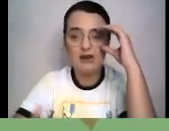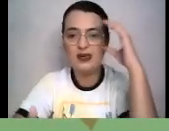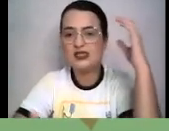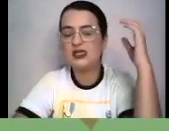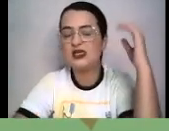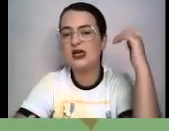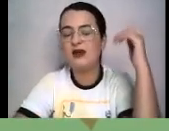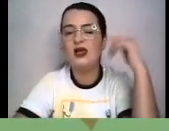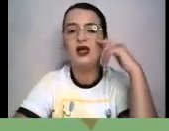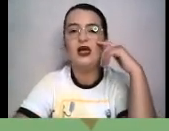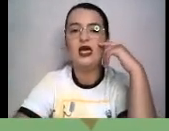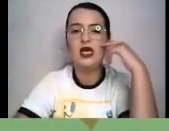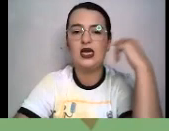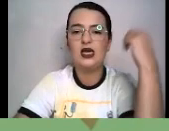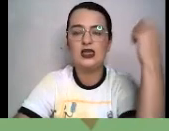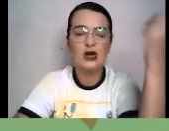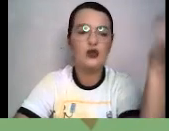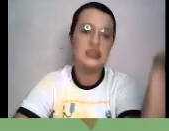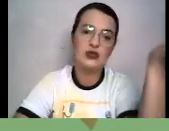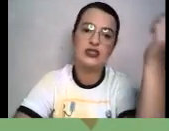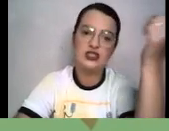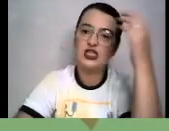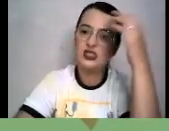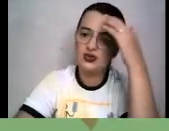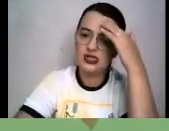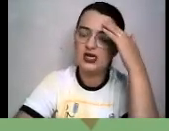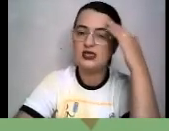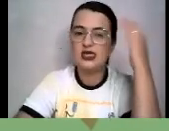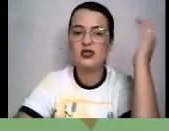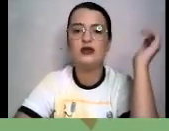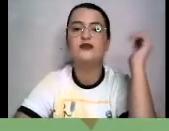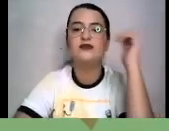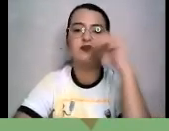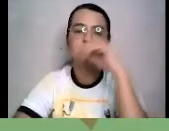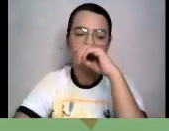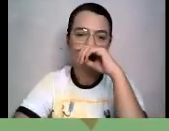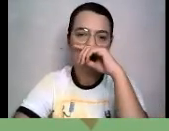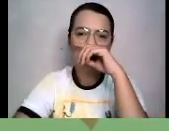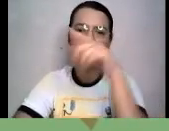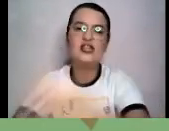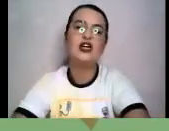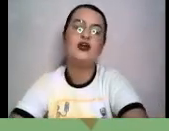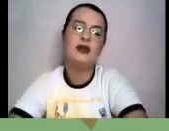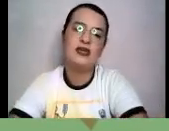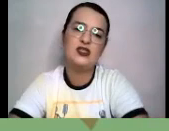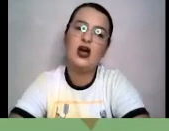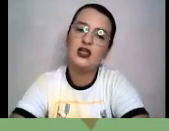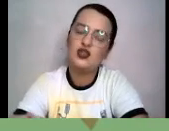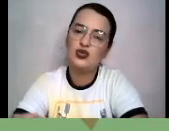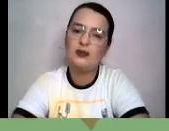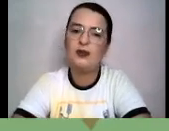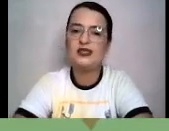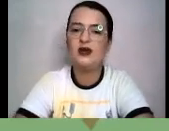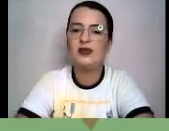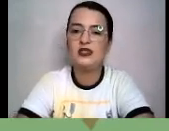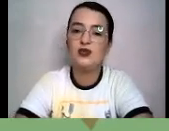acaba representando, acaba acontecendo essas tensões, certo? Então, os países de economia mais forte,